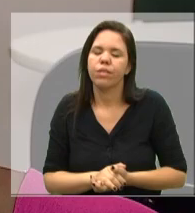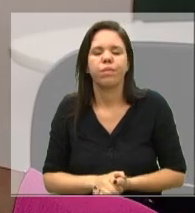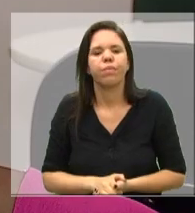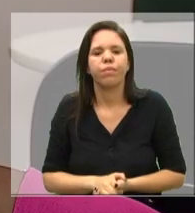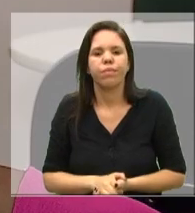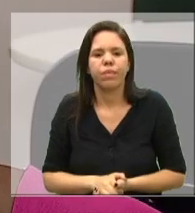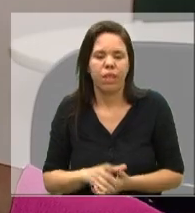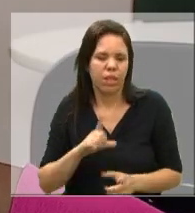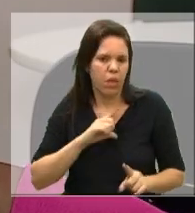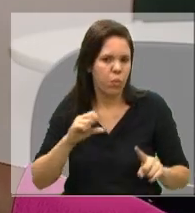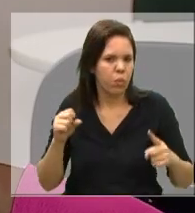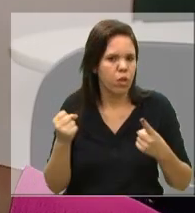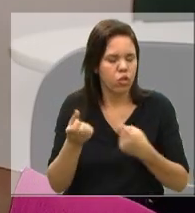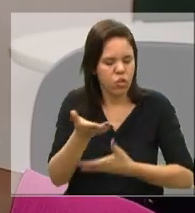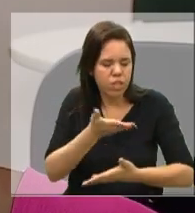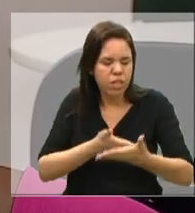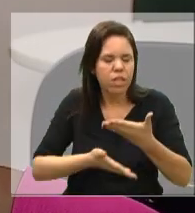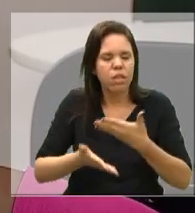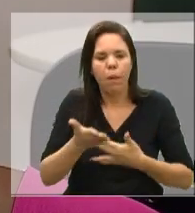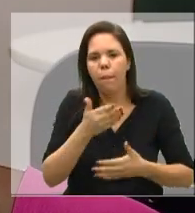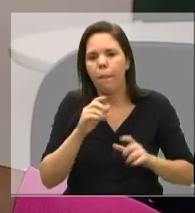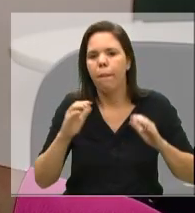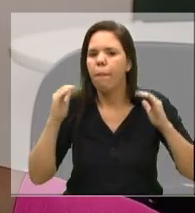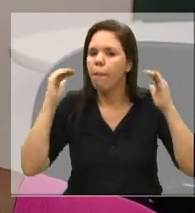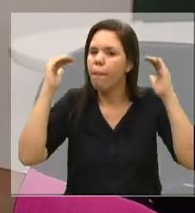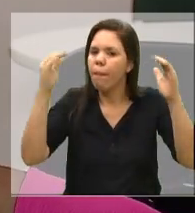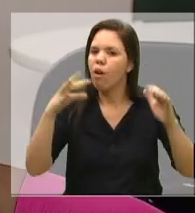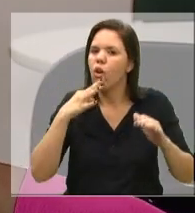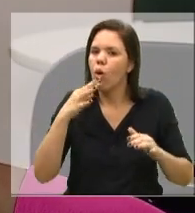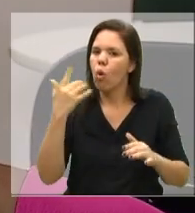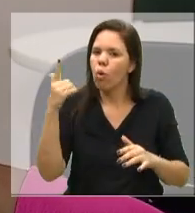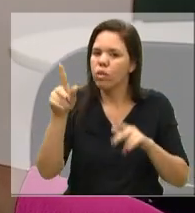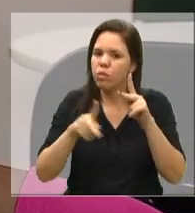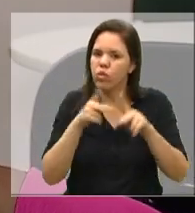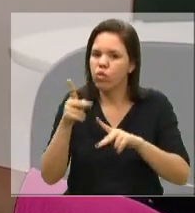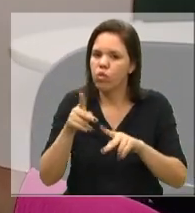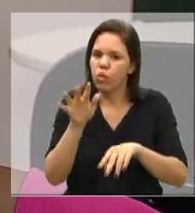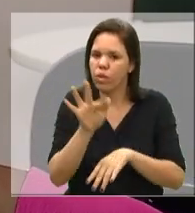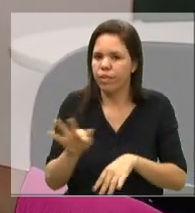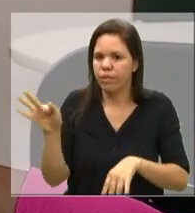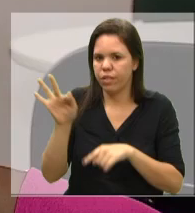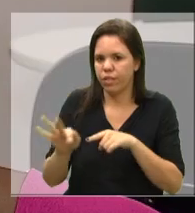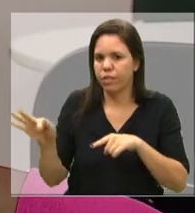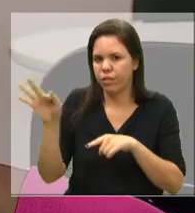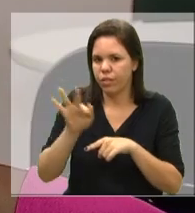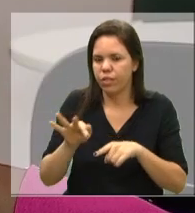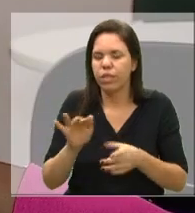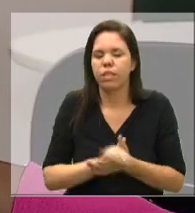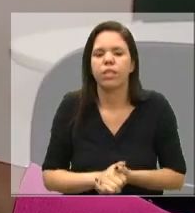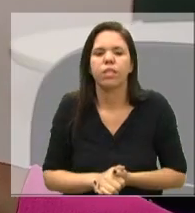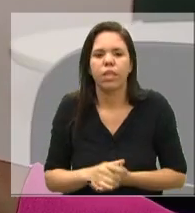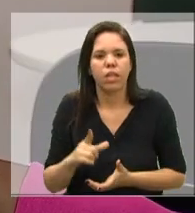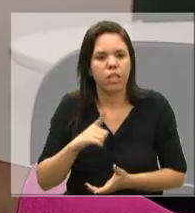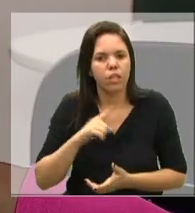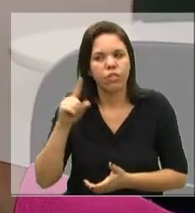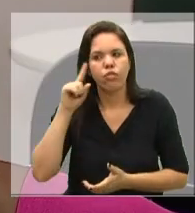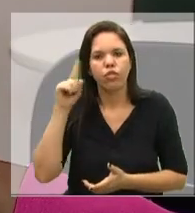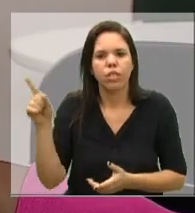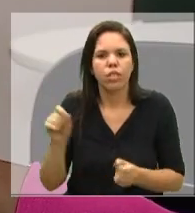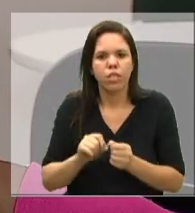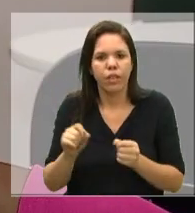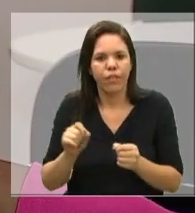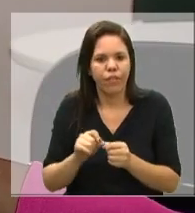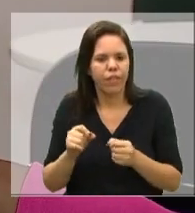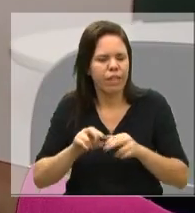uma socialização maior. Você conhece outras pessoas da faculdade, e tem o dia em que você tem atividades físicas